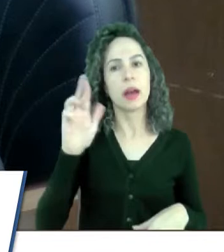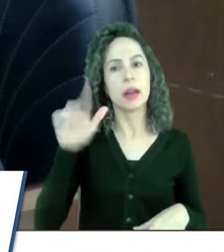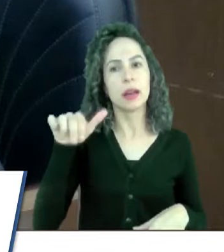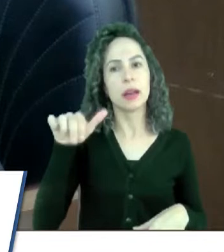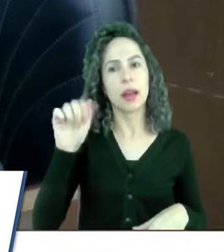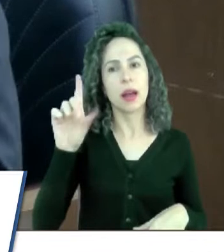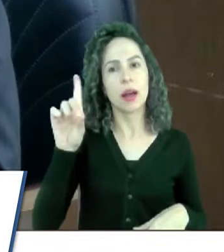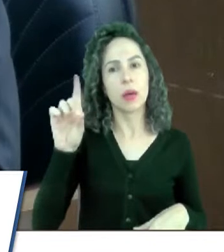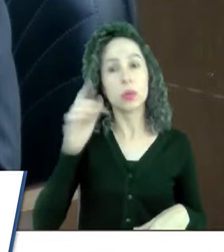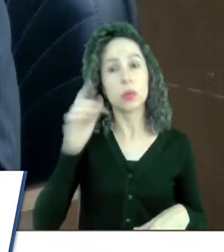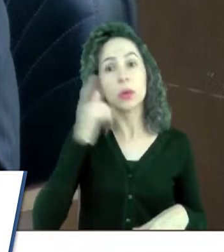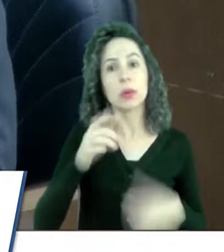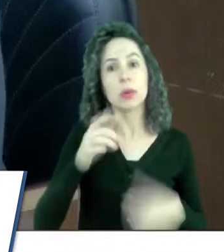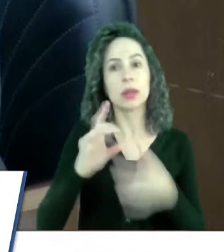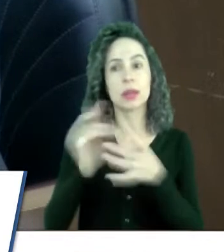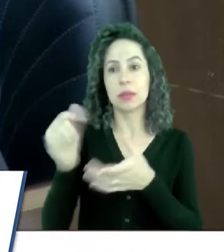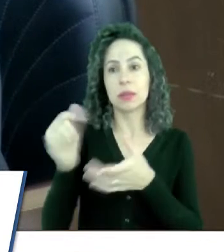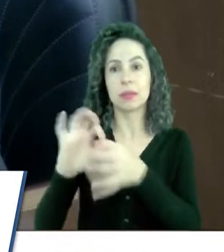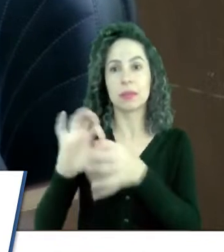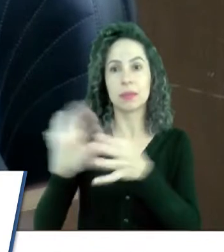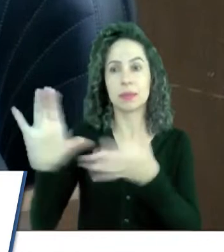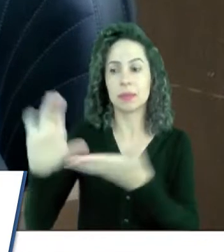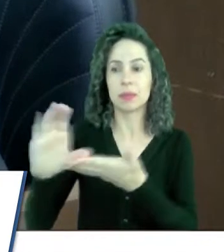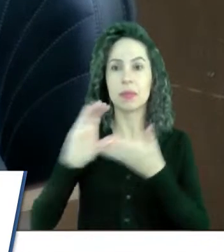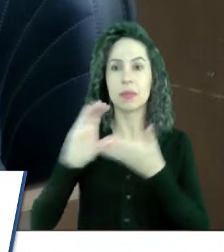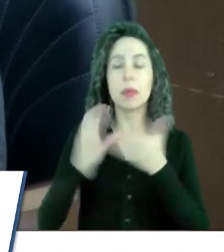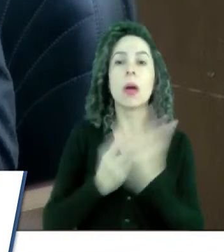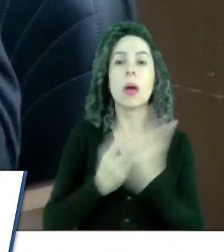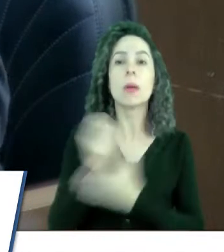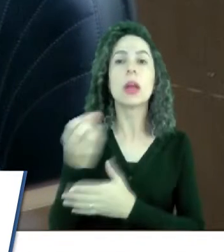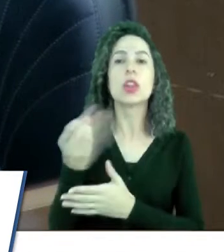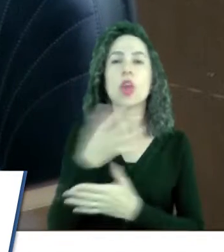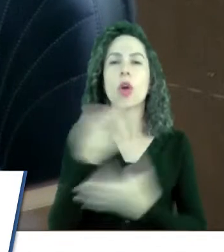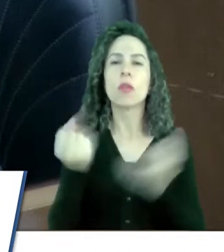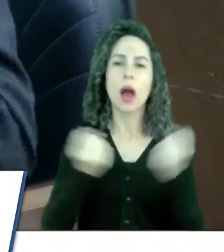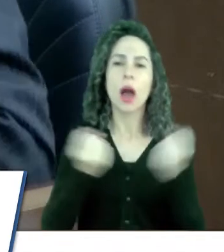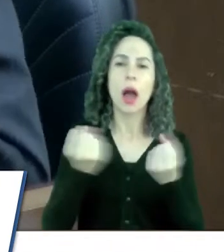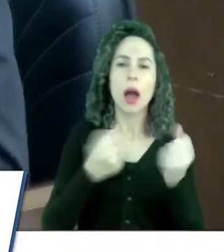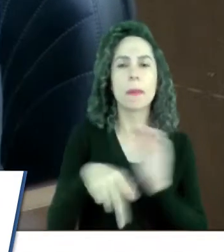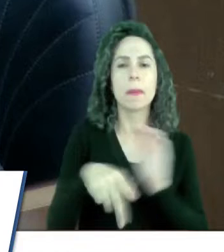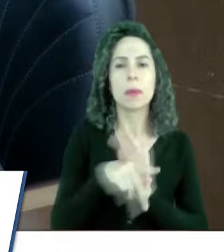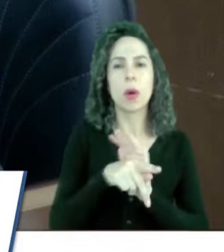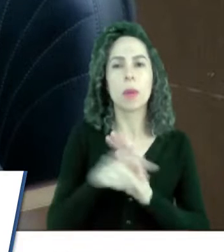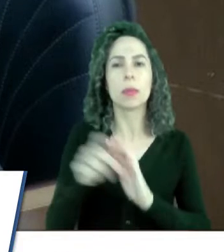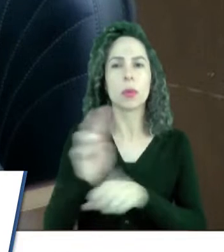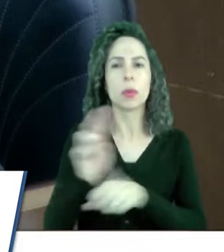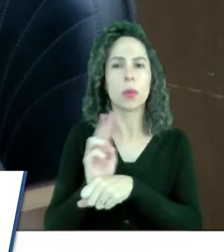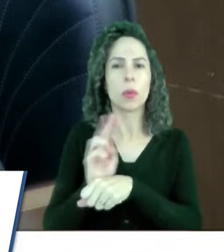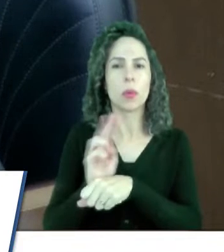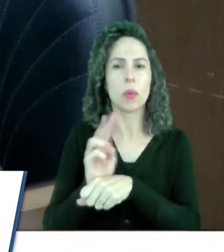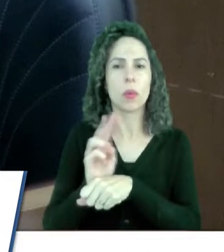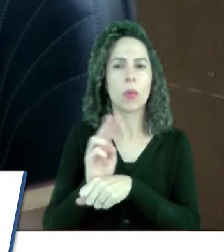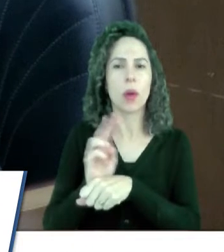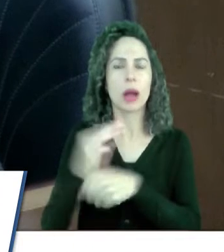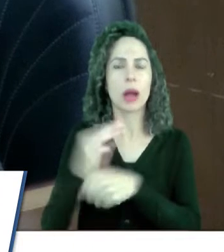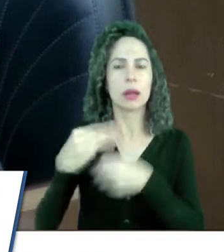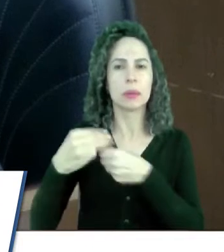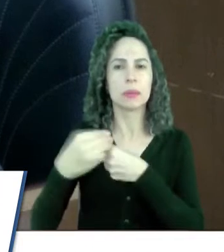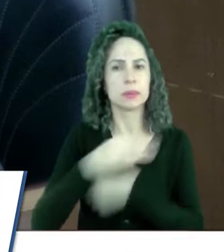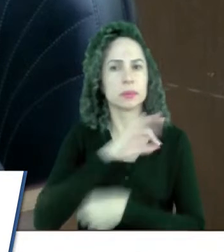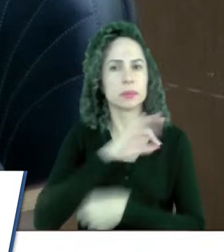verba para a compra dessas novas viaturas para a Guarda Municipal. A gente conversou com o Fernandes, viu essa